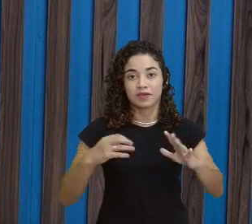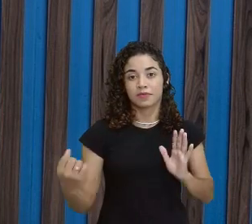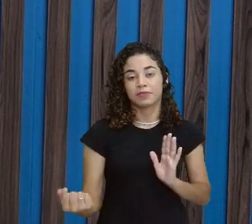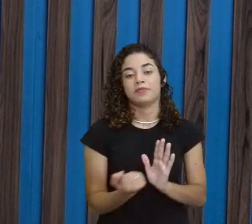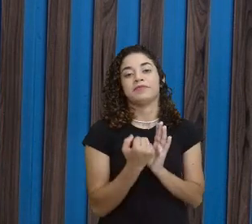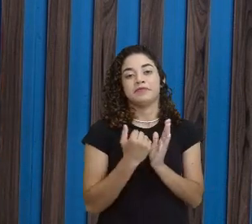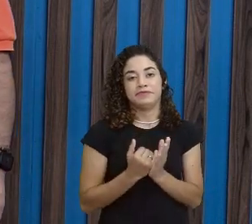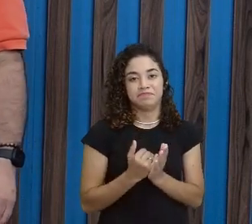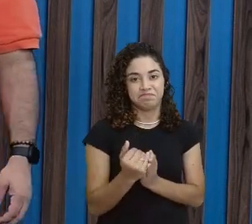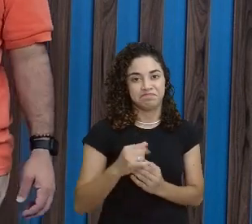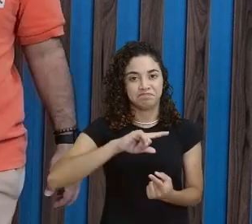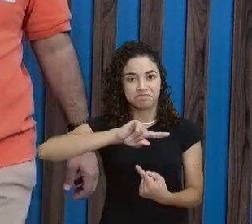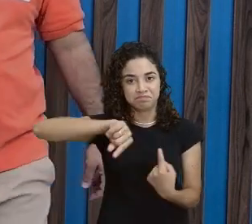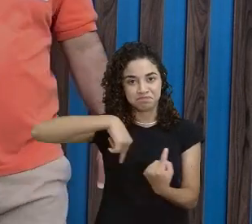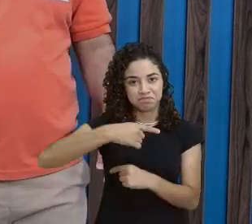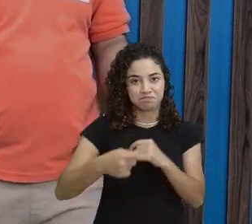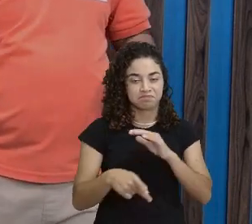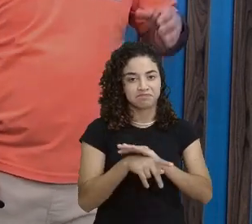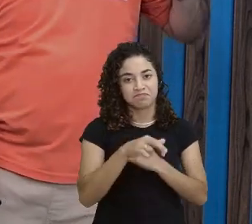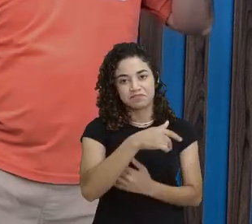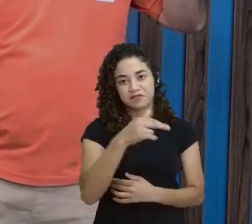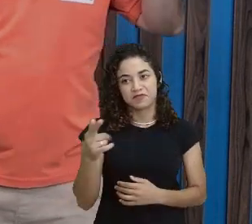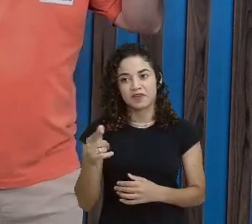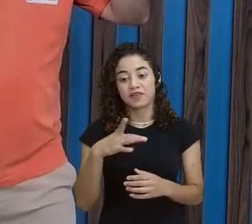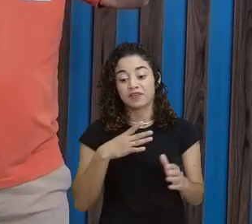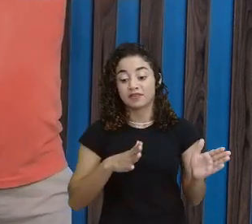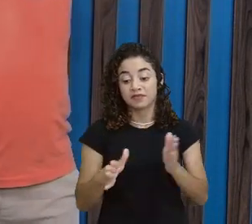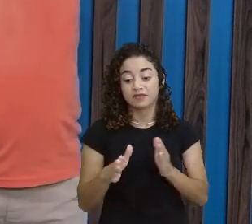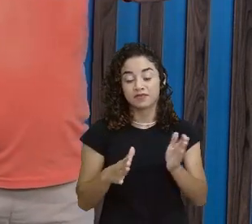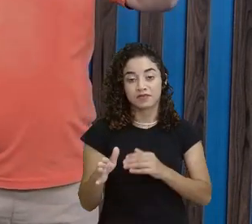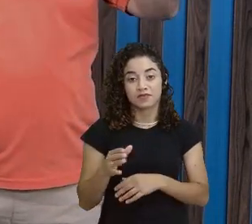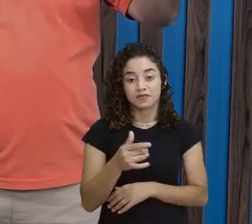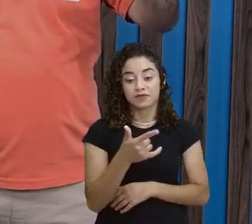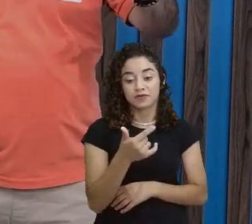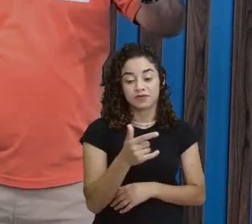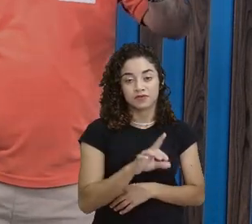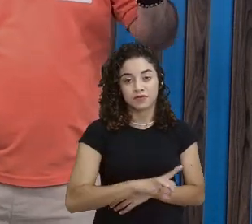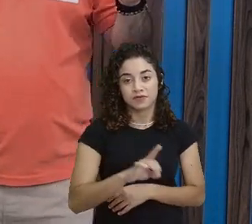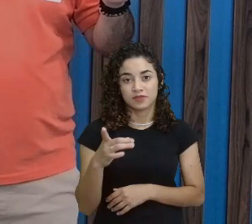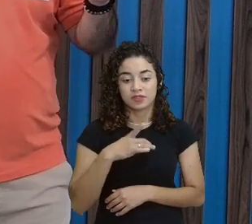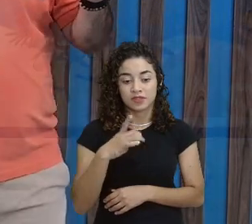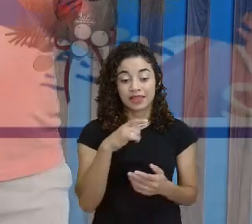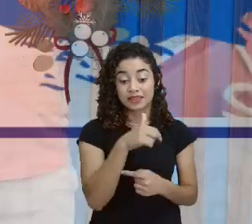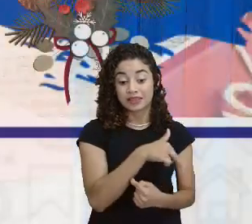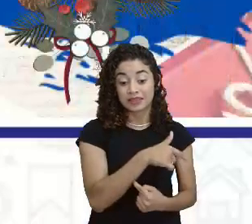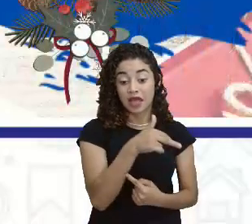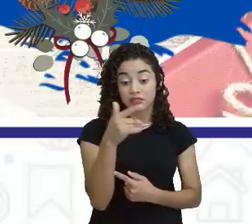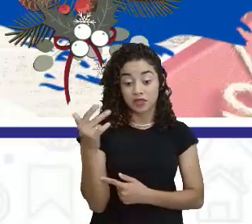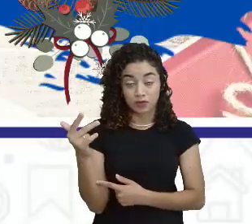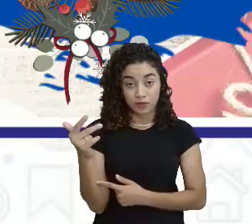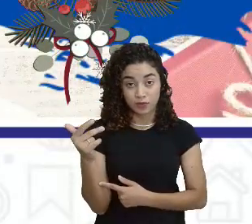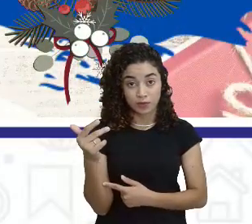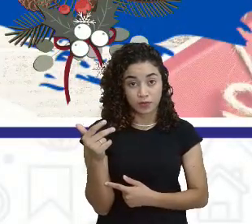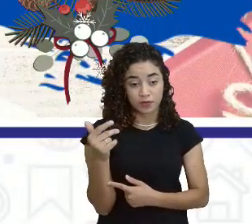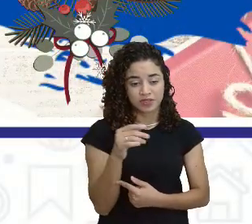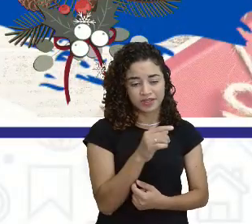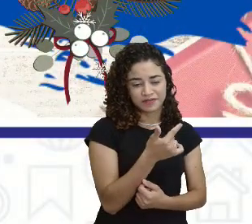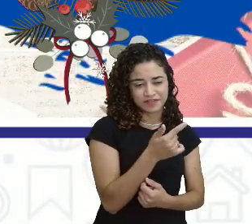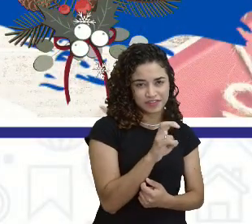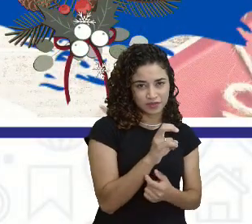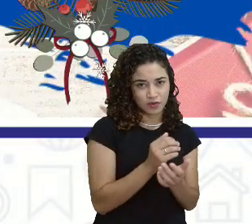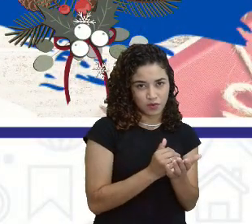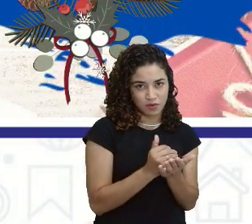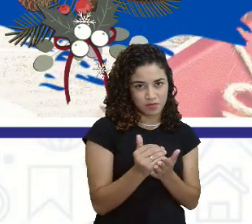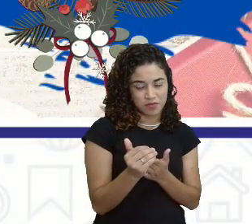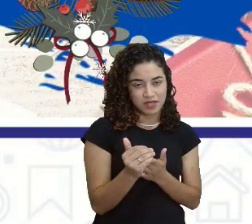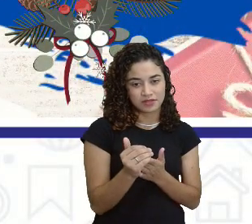ciclo do Natal, que dura 12 dias. Então, a gente conta aí, ó, Natal, né, do dia 25, né, você